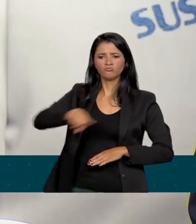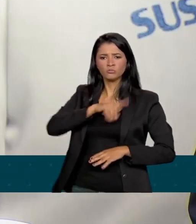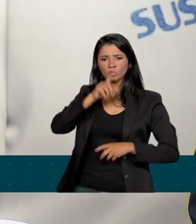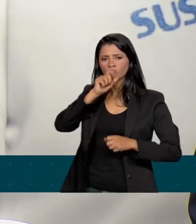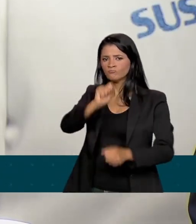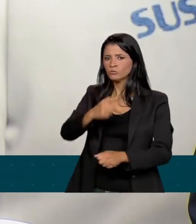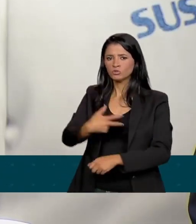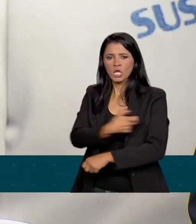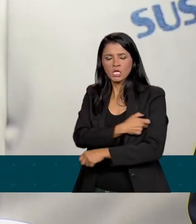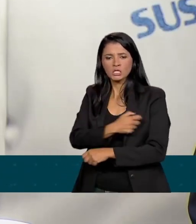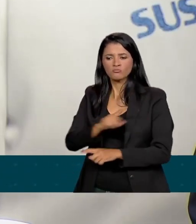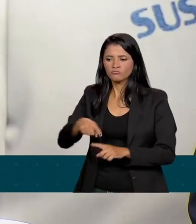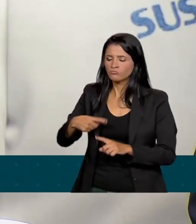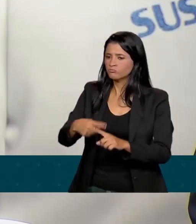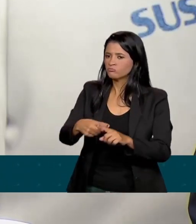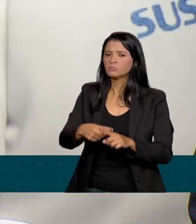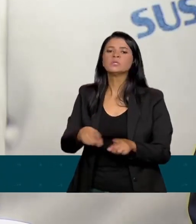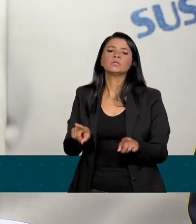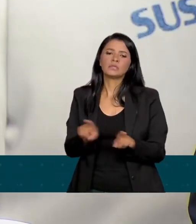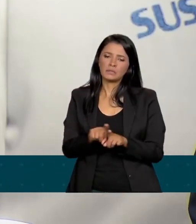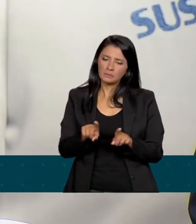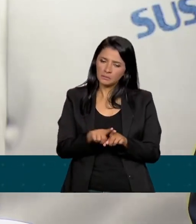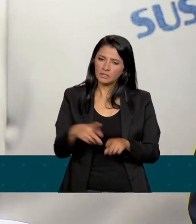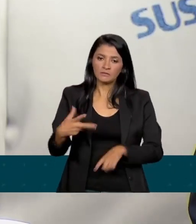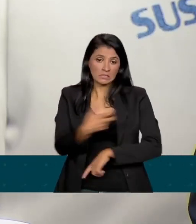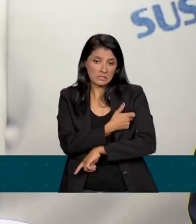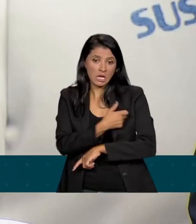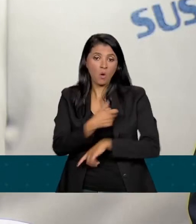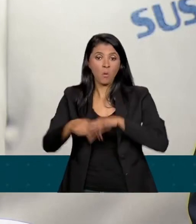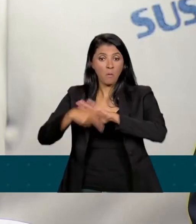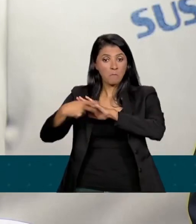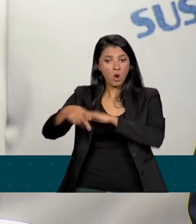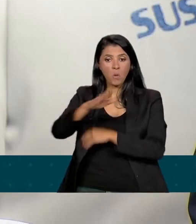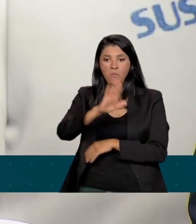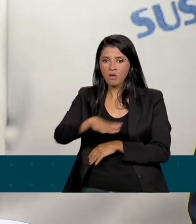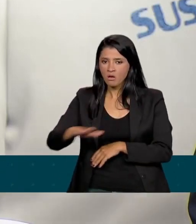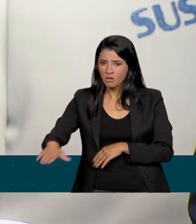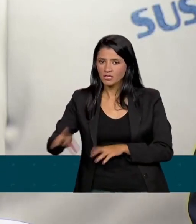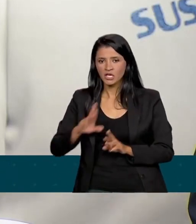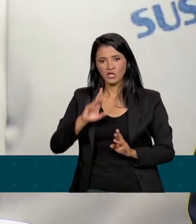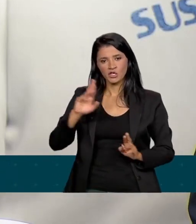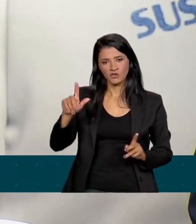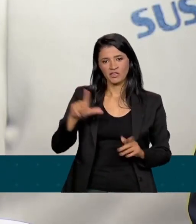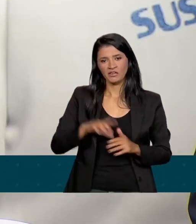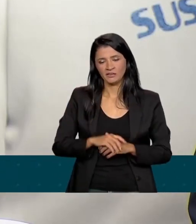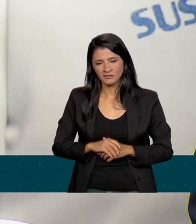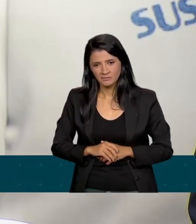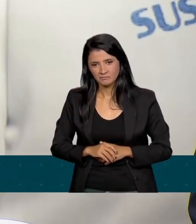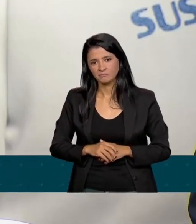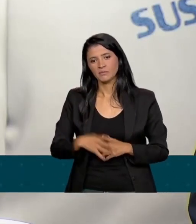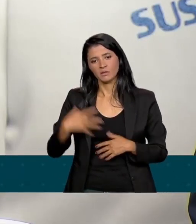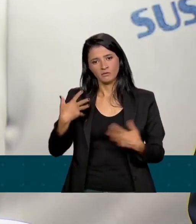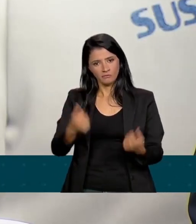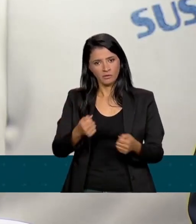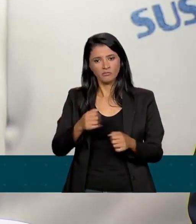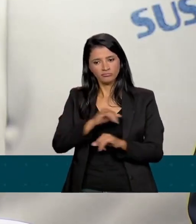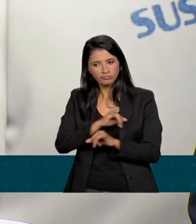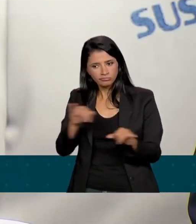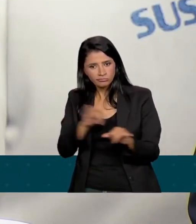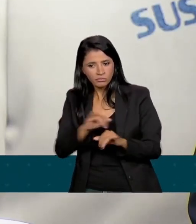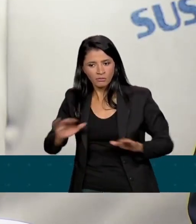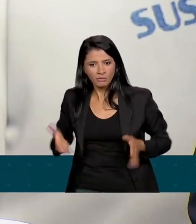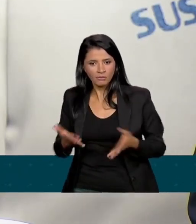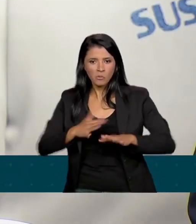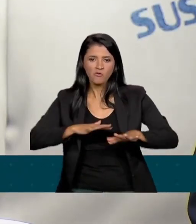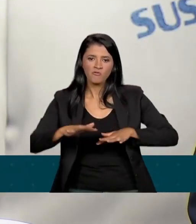a vacinação e também a vacinação de criança, que não é com a bivalente. Tá? Então, vamos aí reforçar